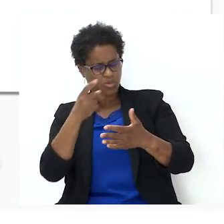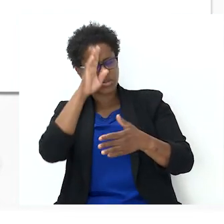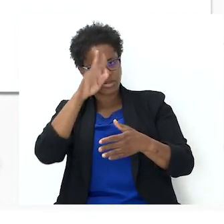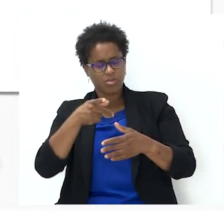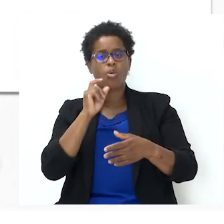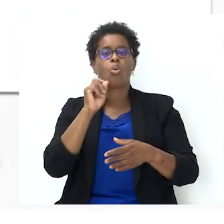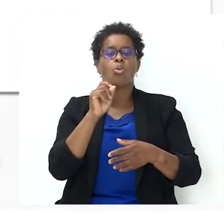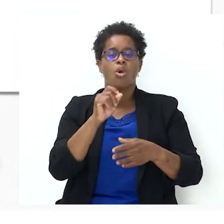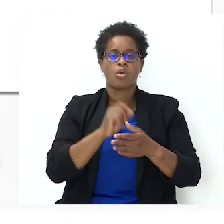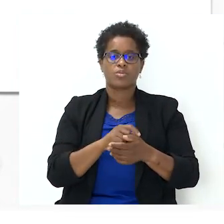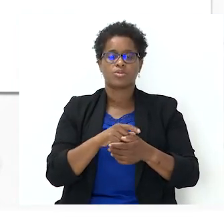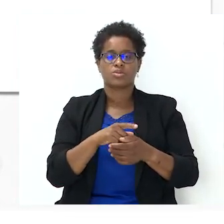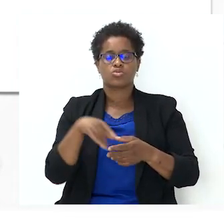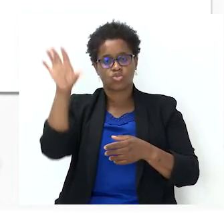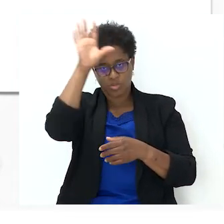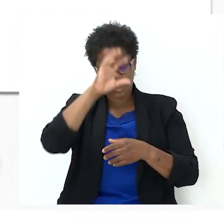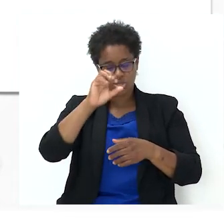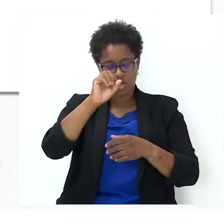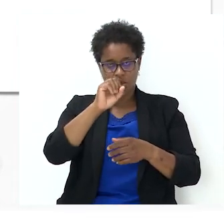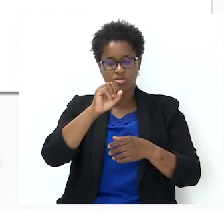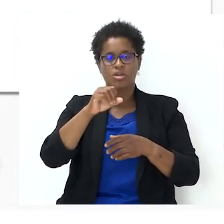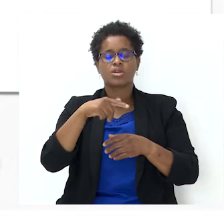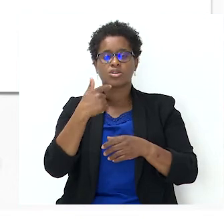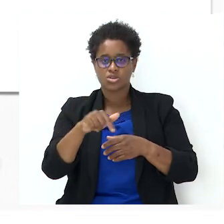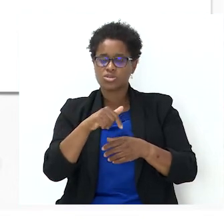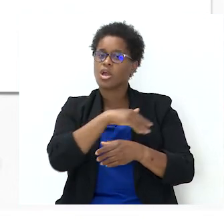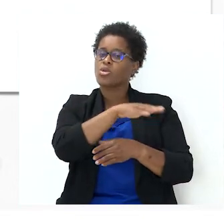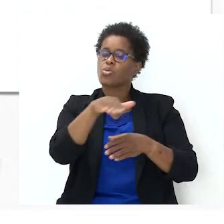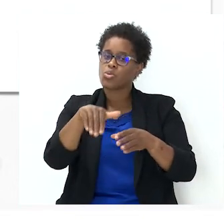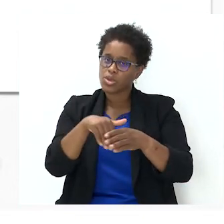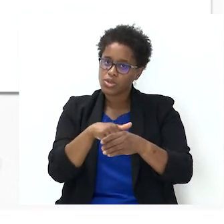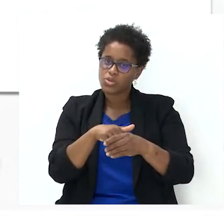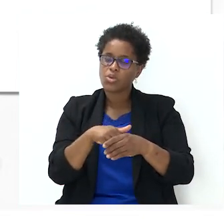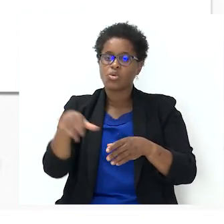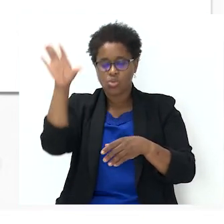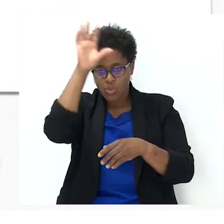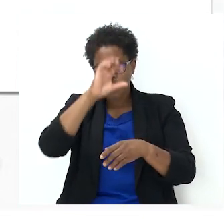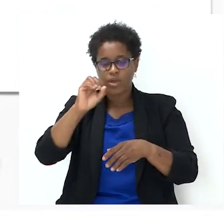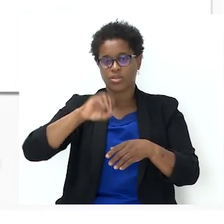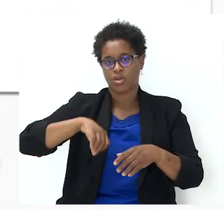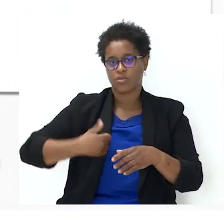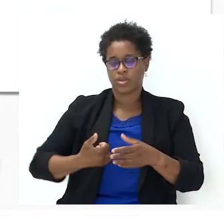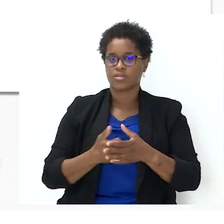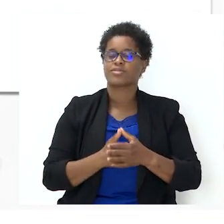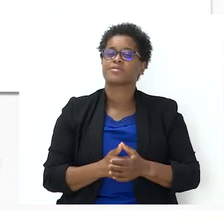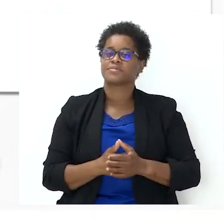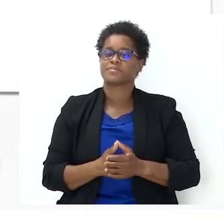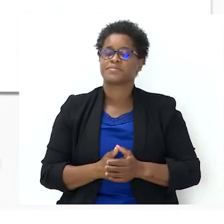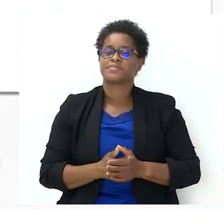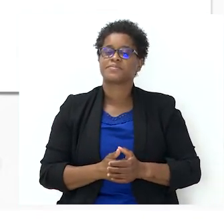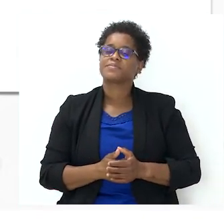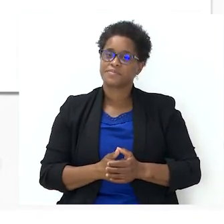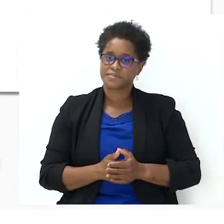o nome dos ministérios que fazem parte do governo de Cabo Verde.